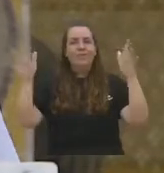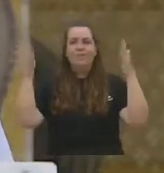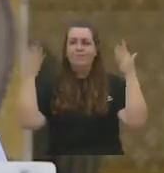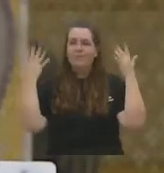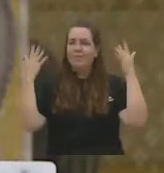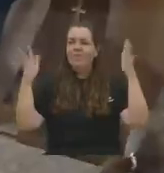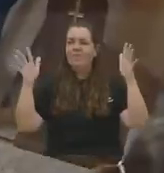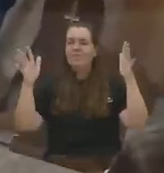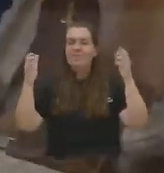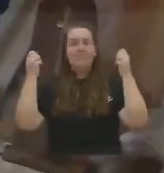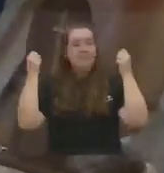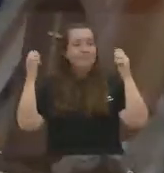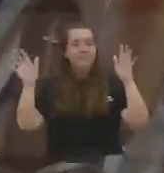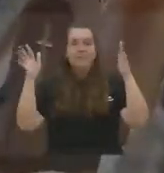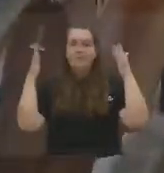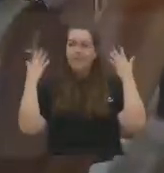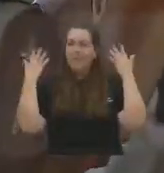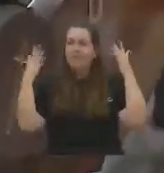abrirei.